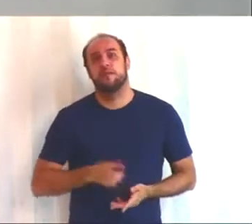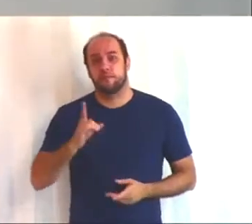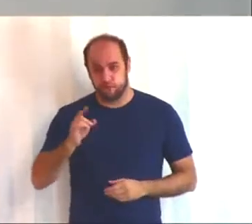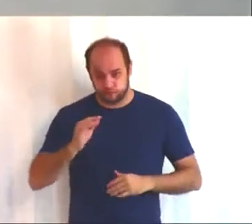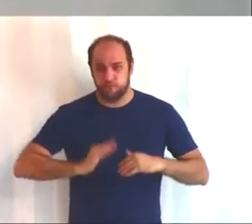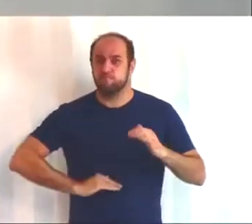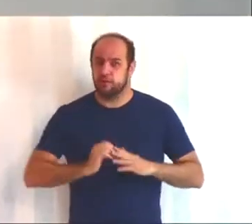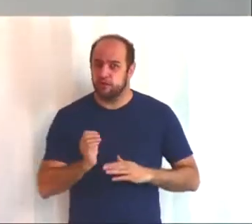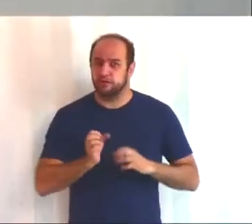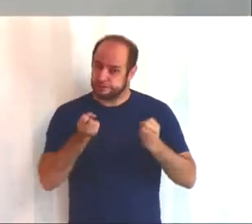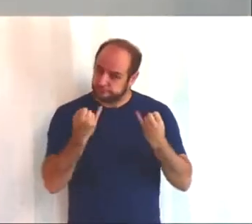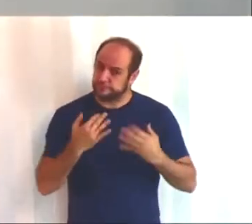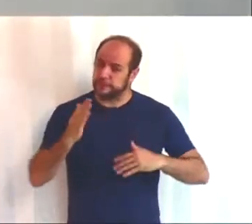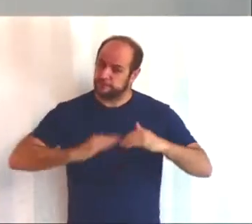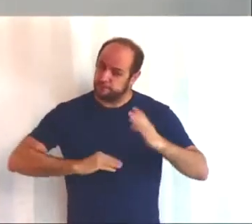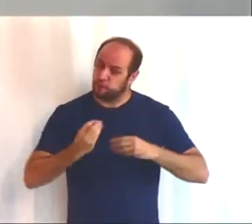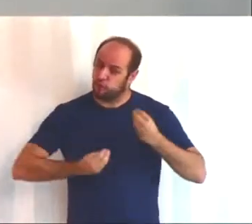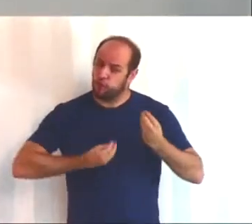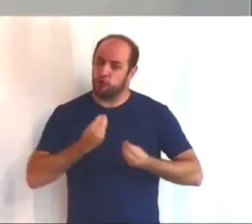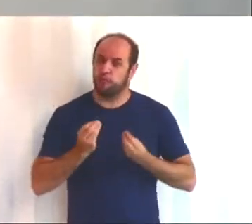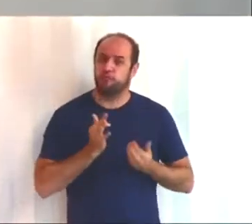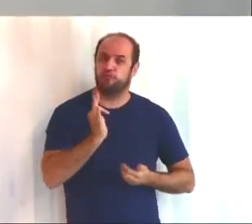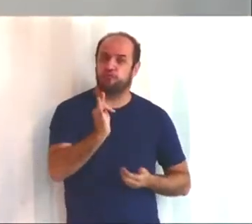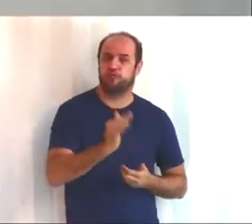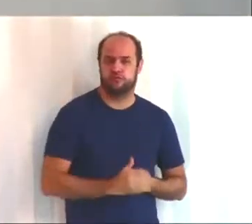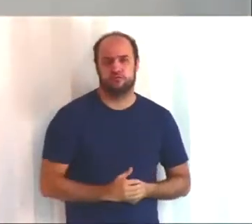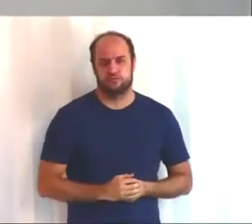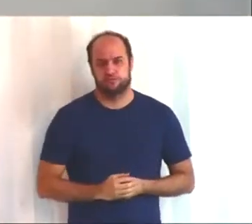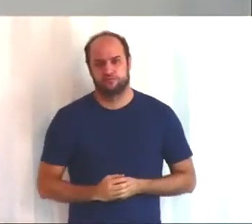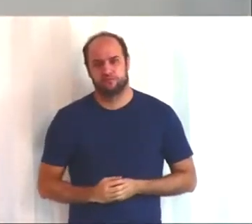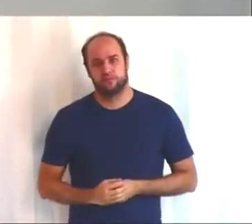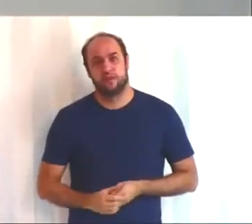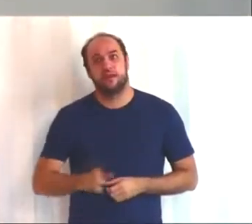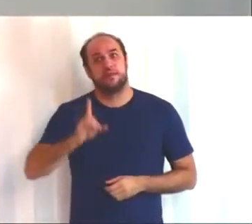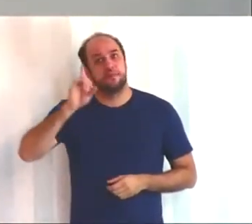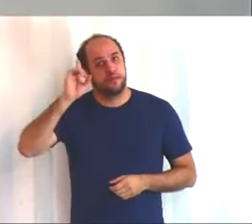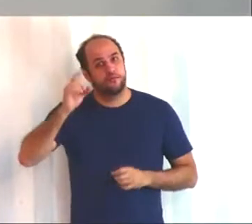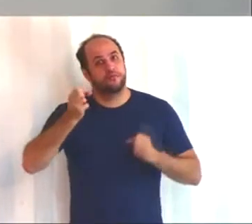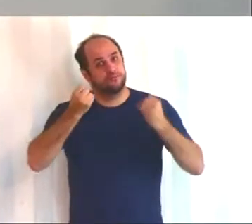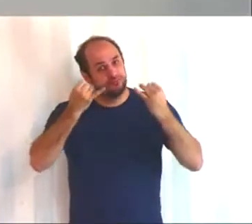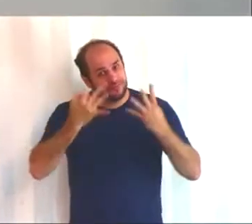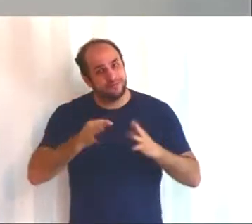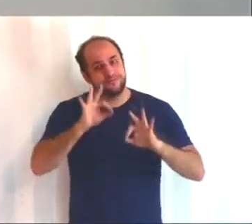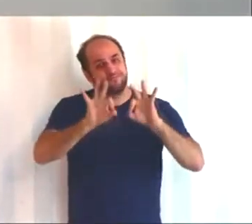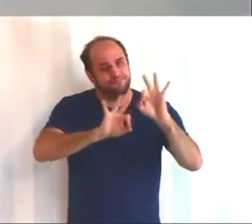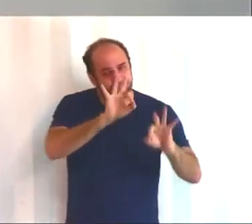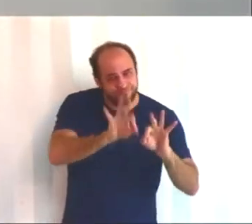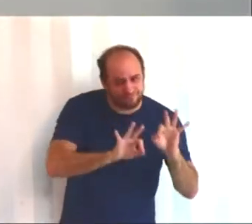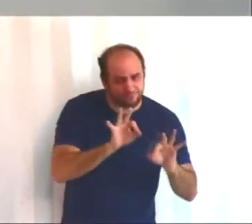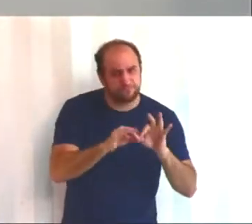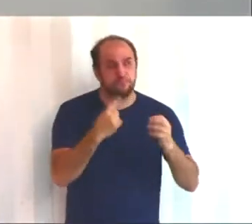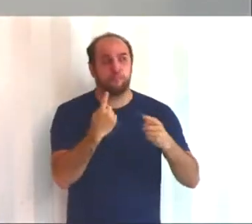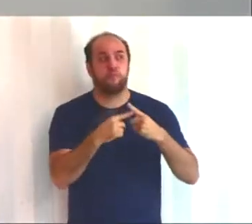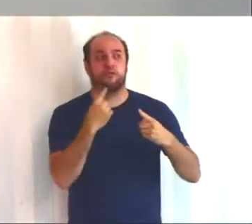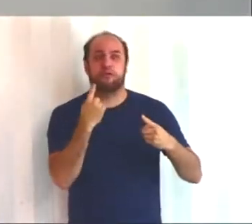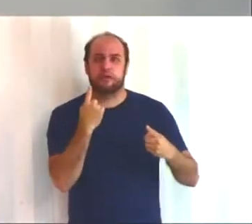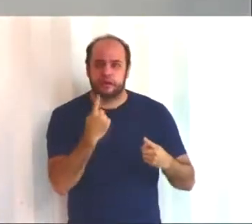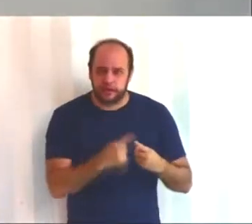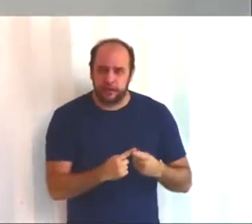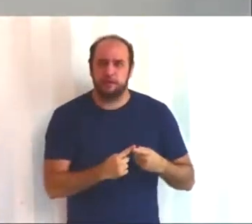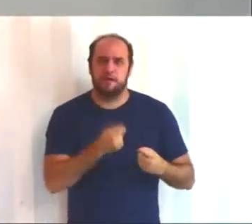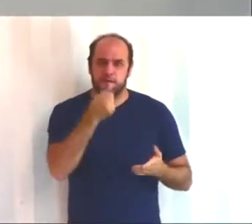como será o cumprimento da profecia. Deus explica o motivo, por que é que ele